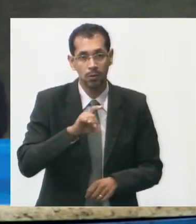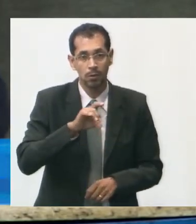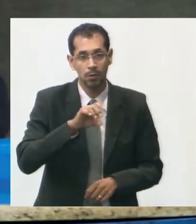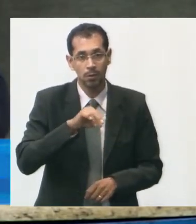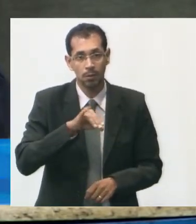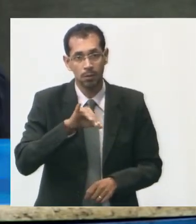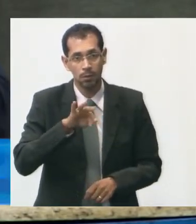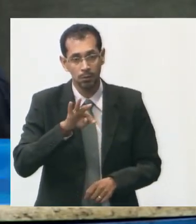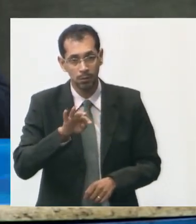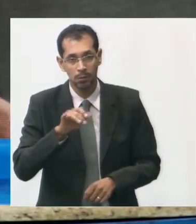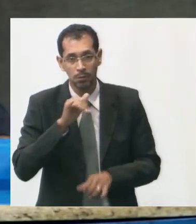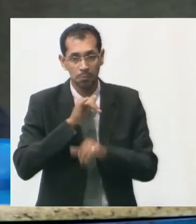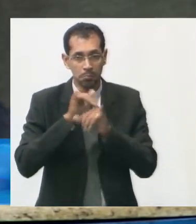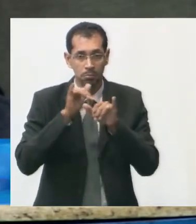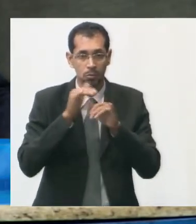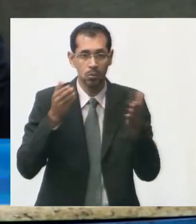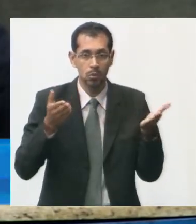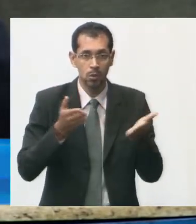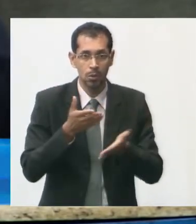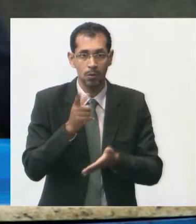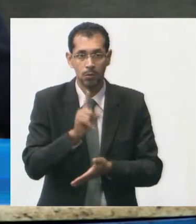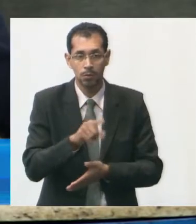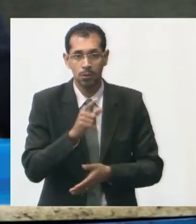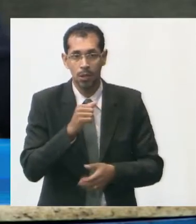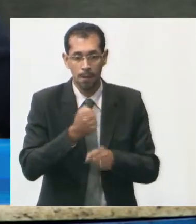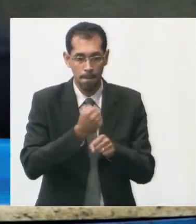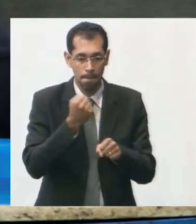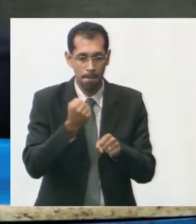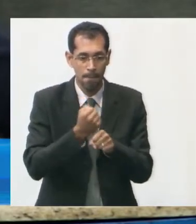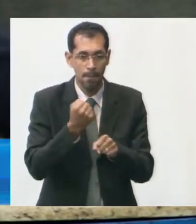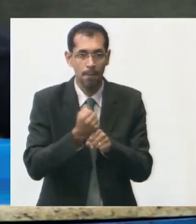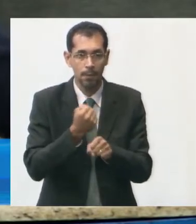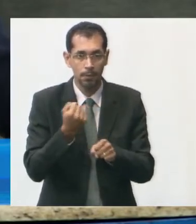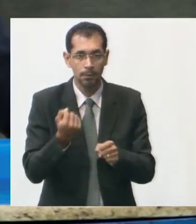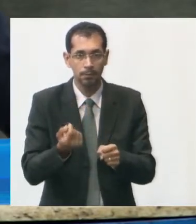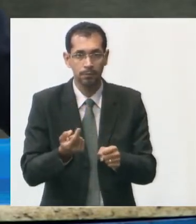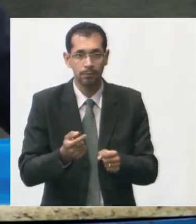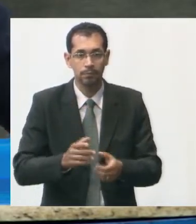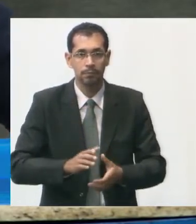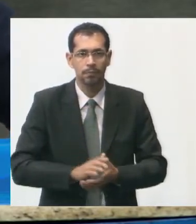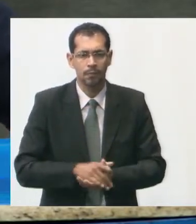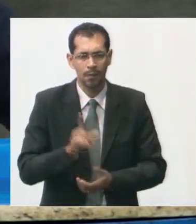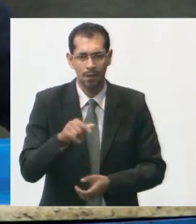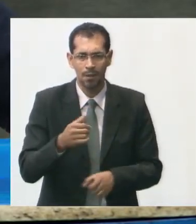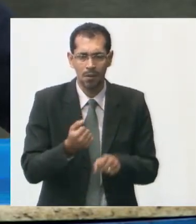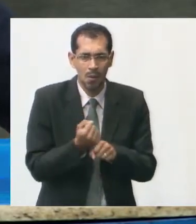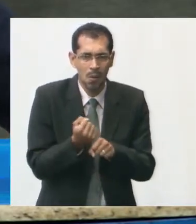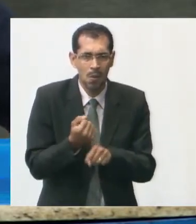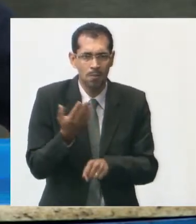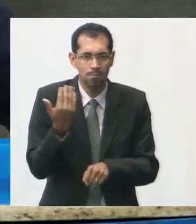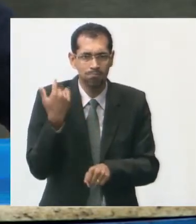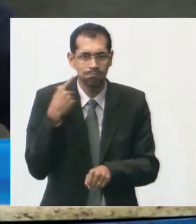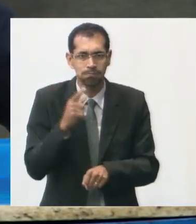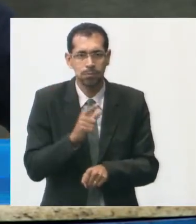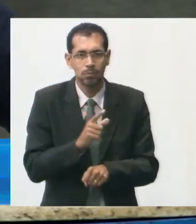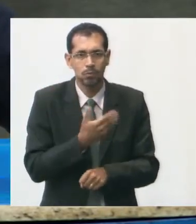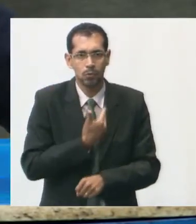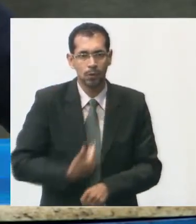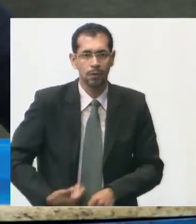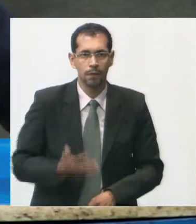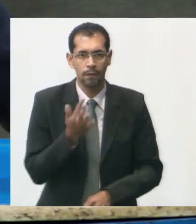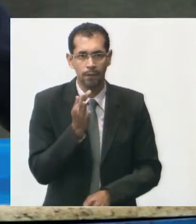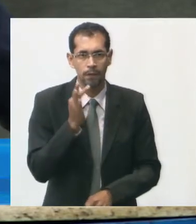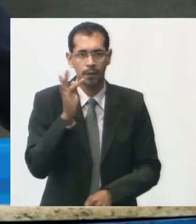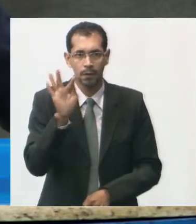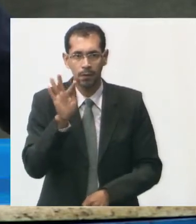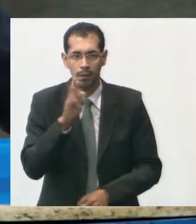Eu estive duas vezes lá na ponte, embora seja uma obra do governo federal, um espaço do governo federal, embora seja um espaço de